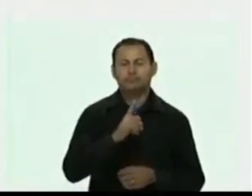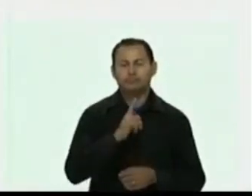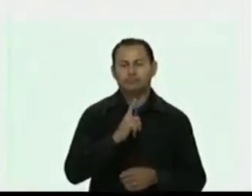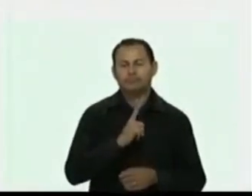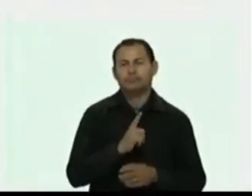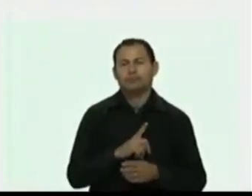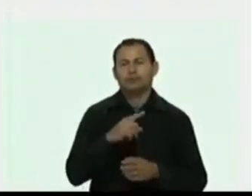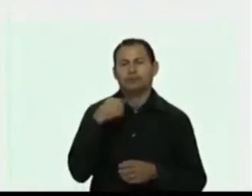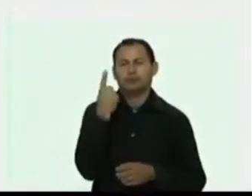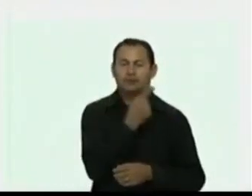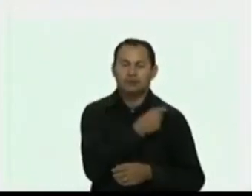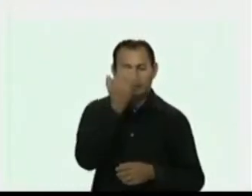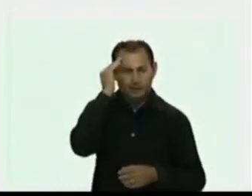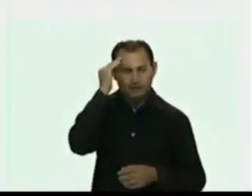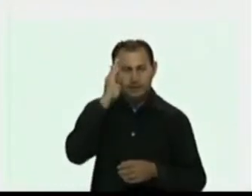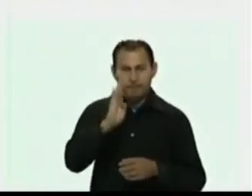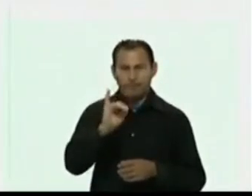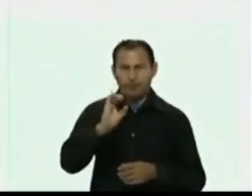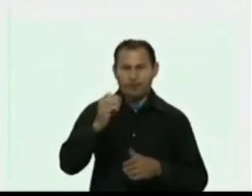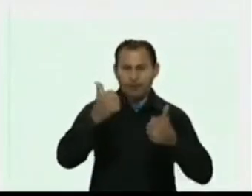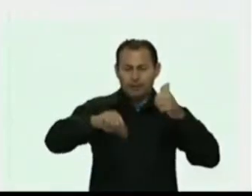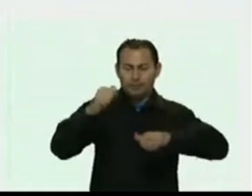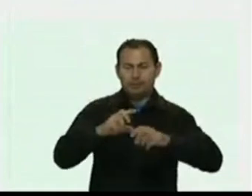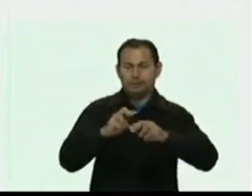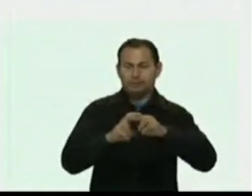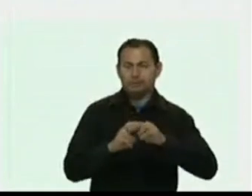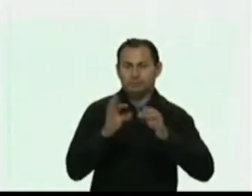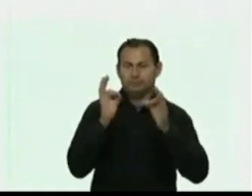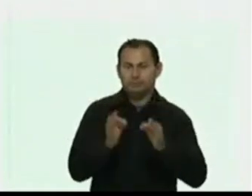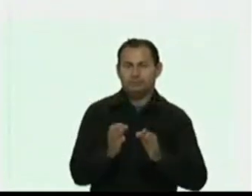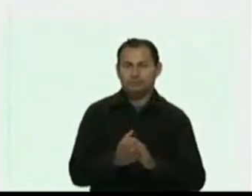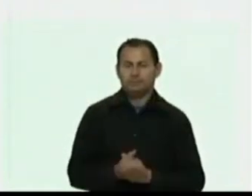mas a gente entende a bioquímica por trás disso, tá?